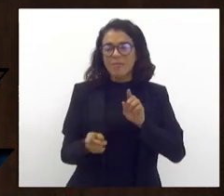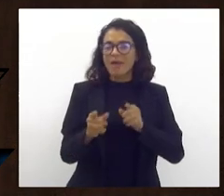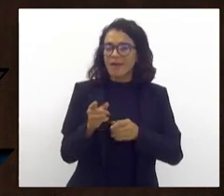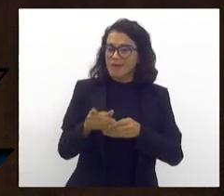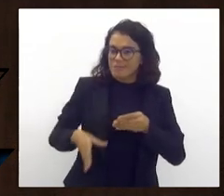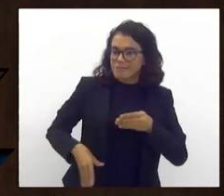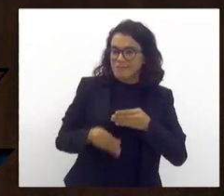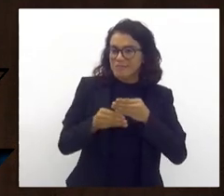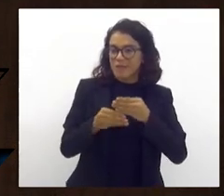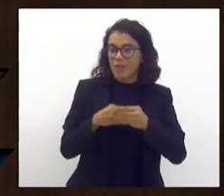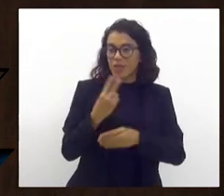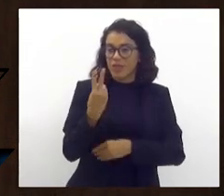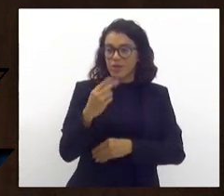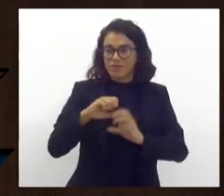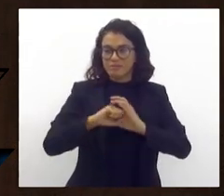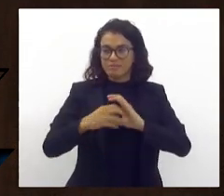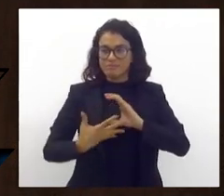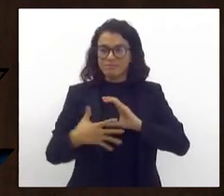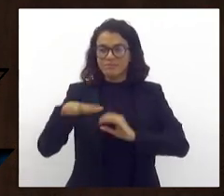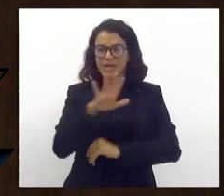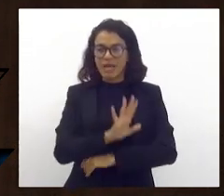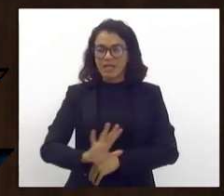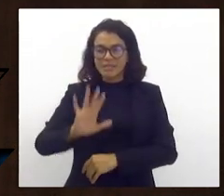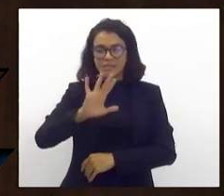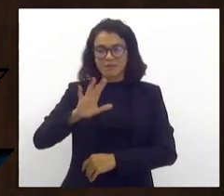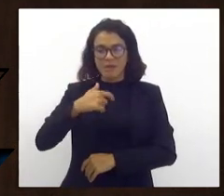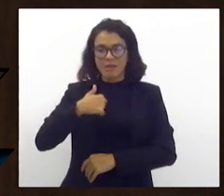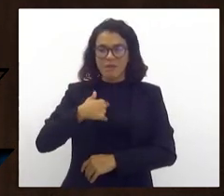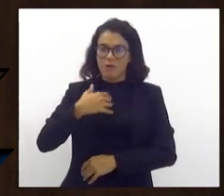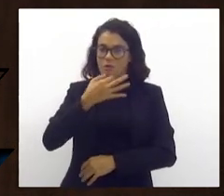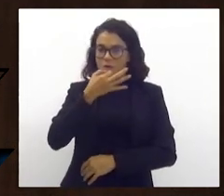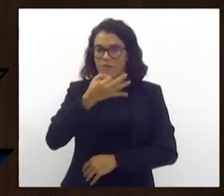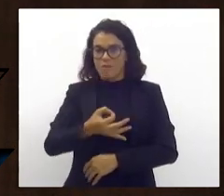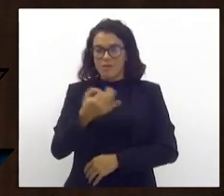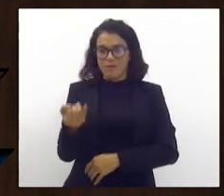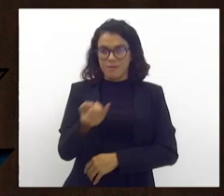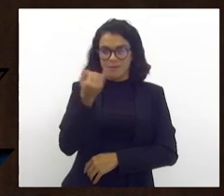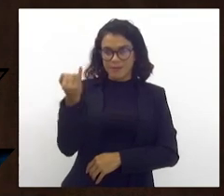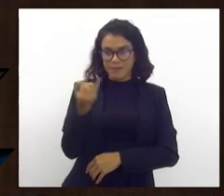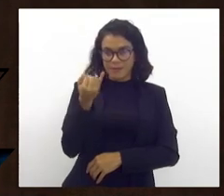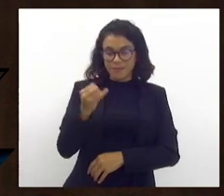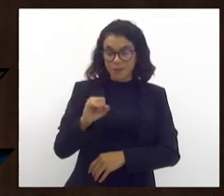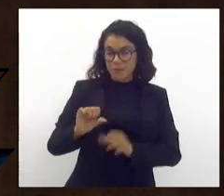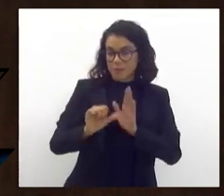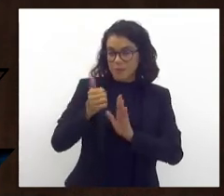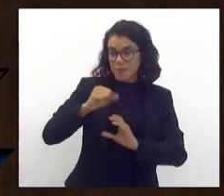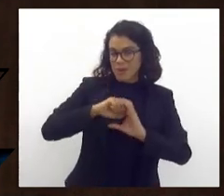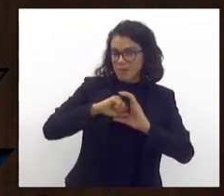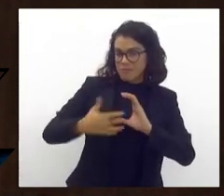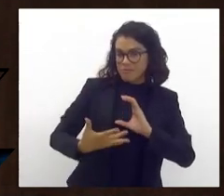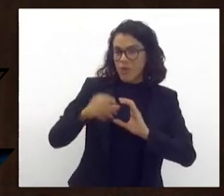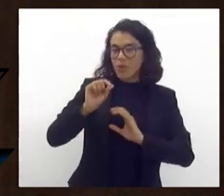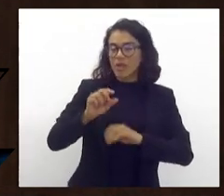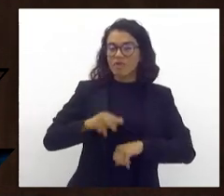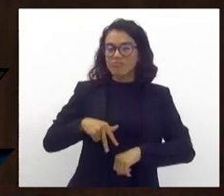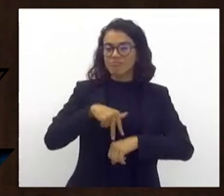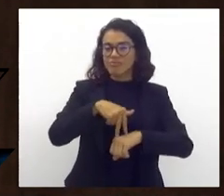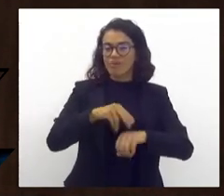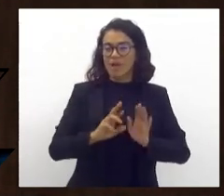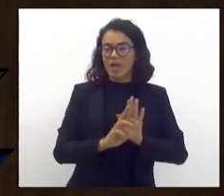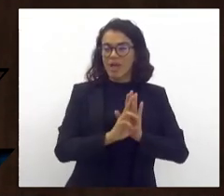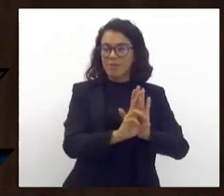colocar também dois aspectos que eu considero muito importantes. O primeiro aspecto da